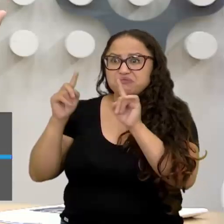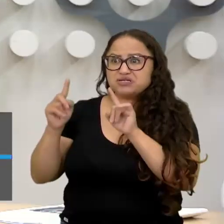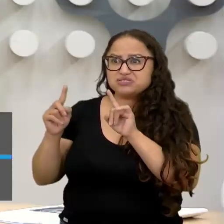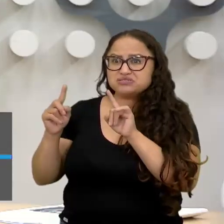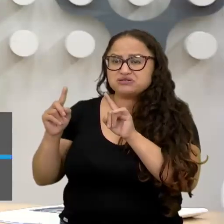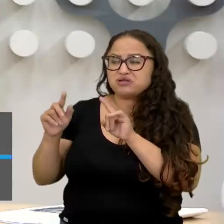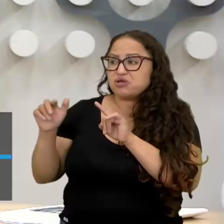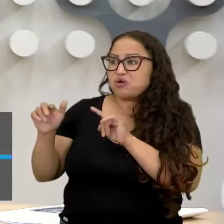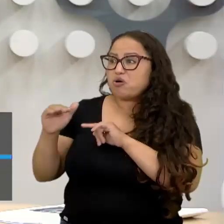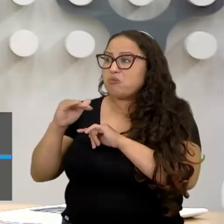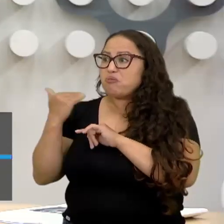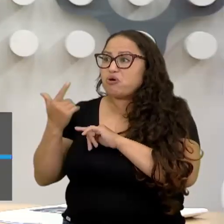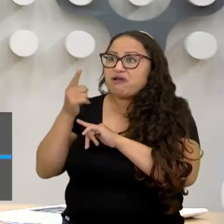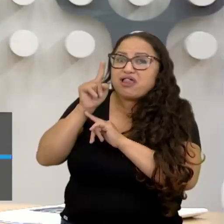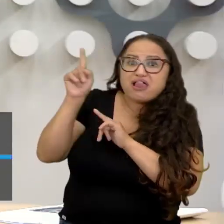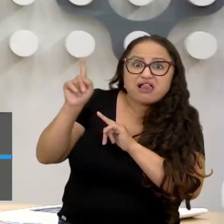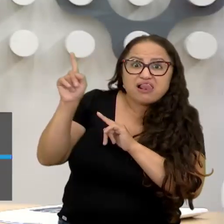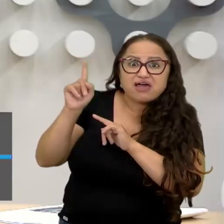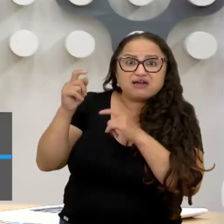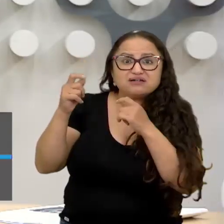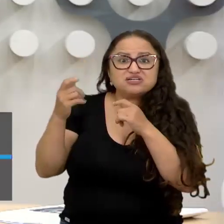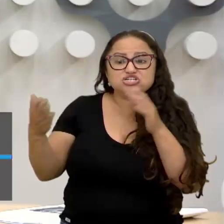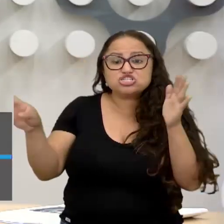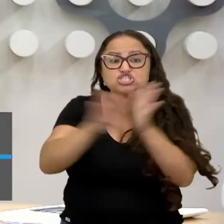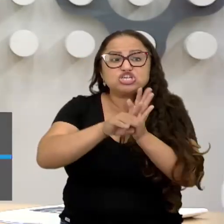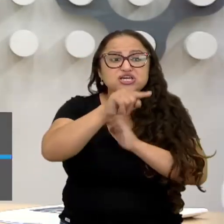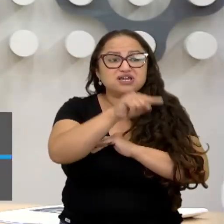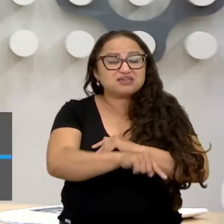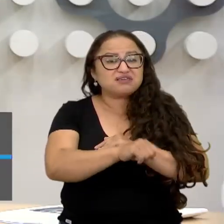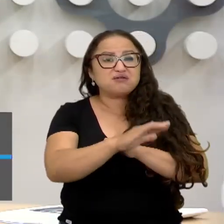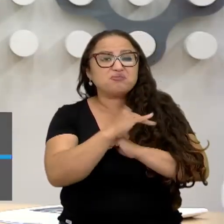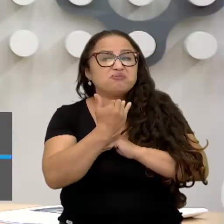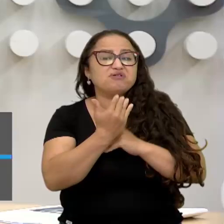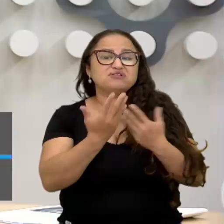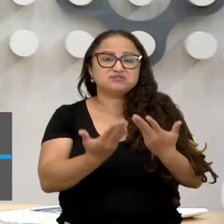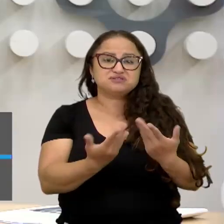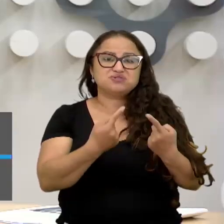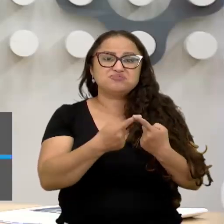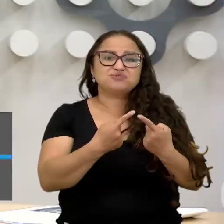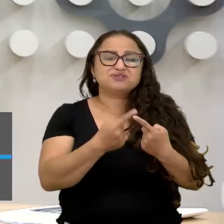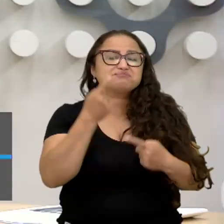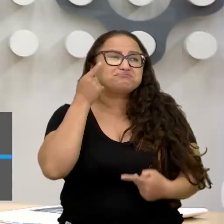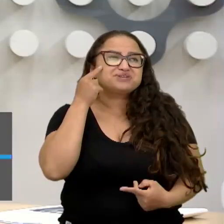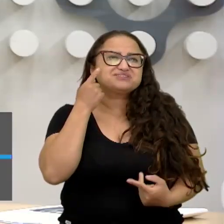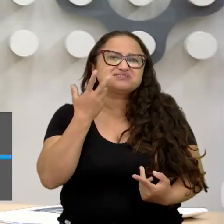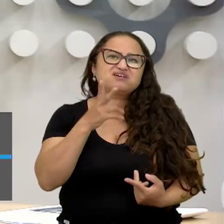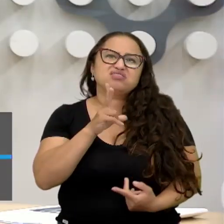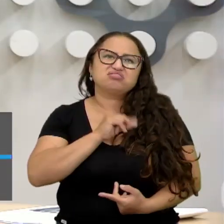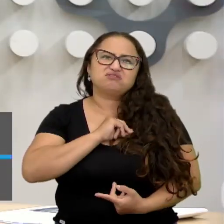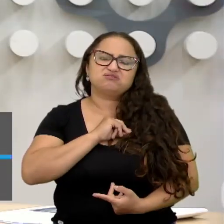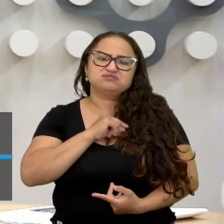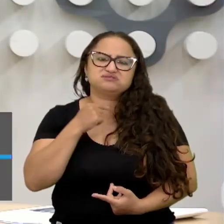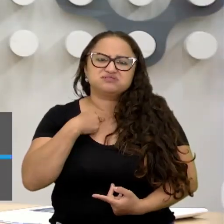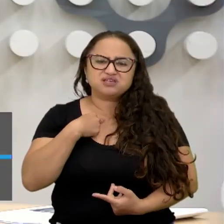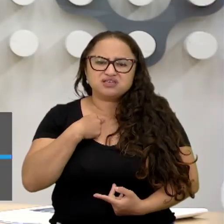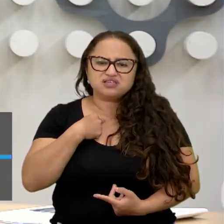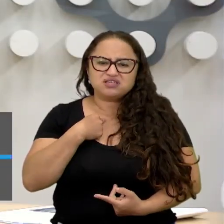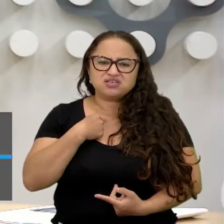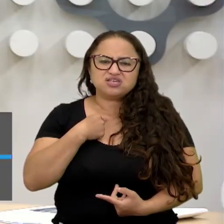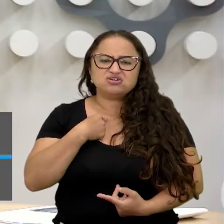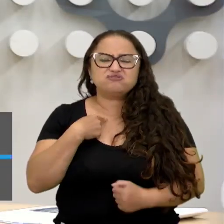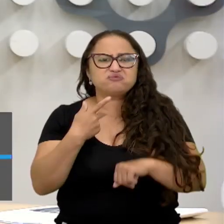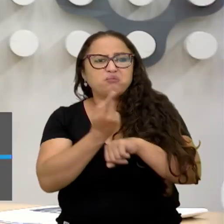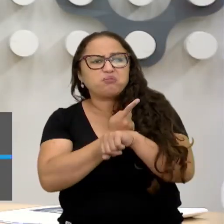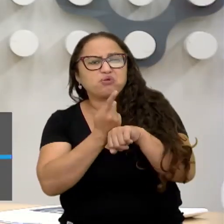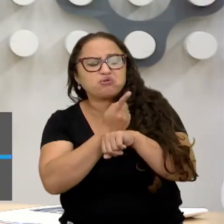lá, vêm morrer aqui para dar trabalho para eles. E aí ele pensa, puxa vida, eu vim atrás da